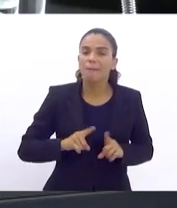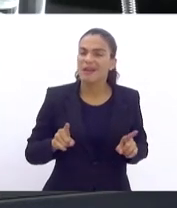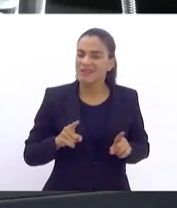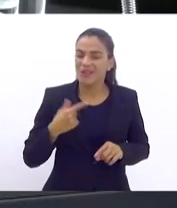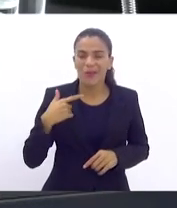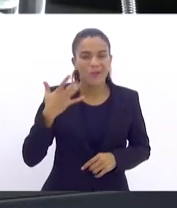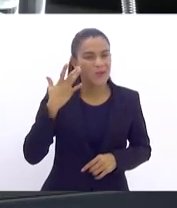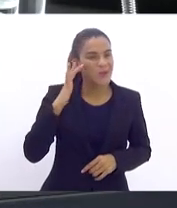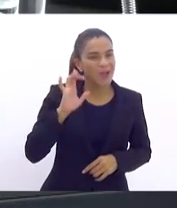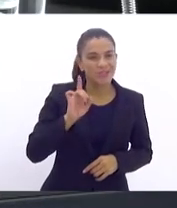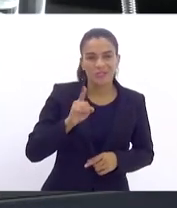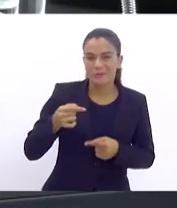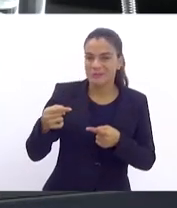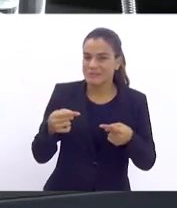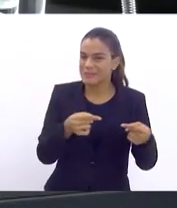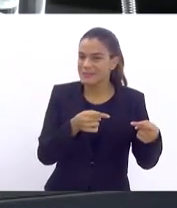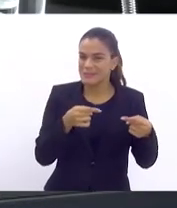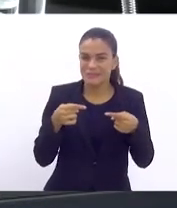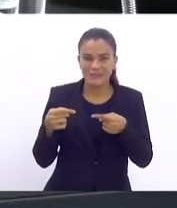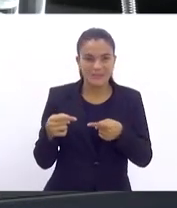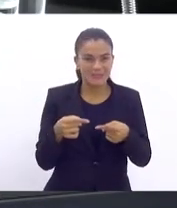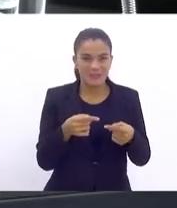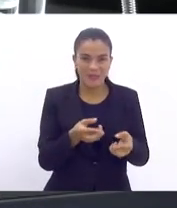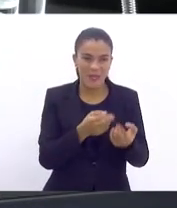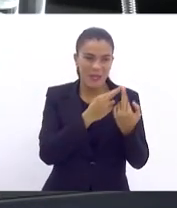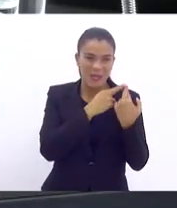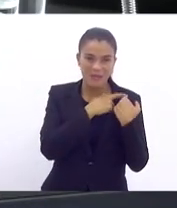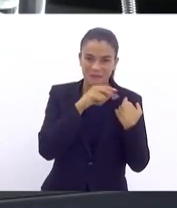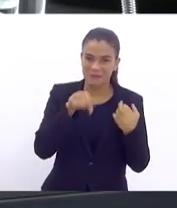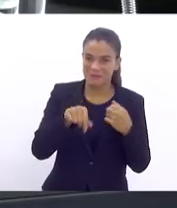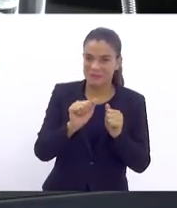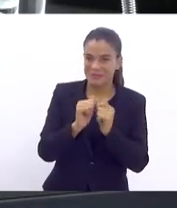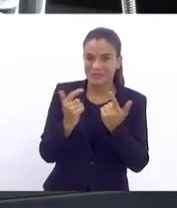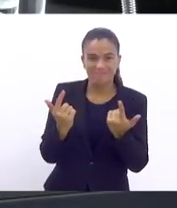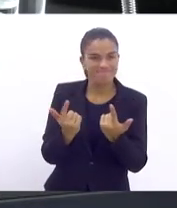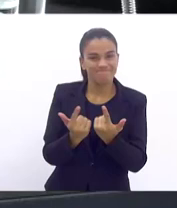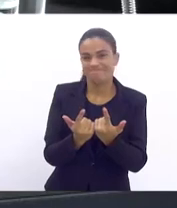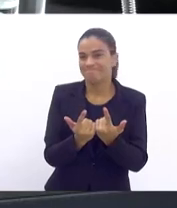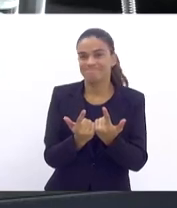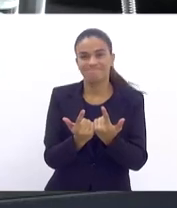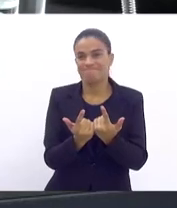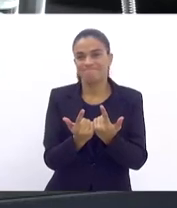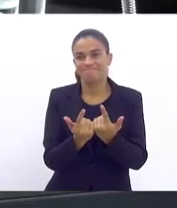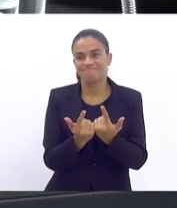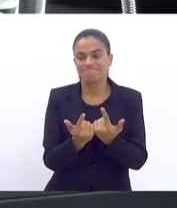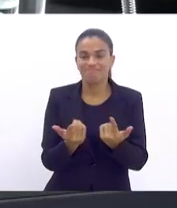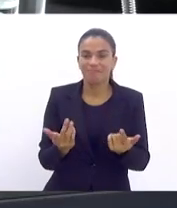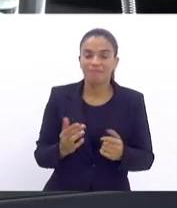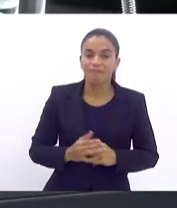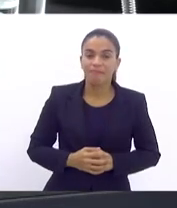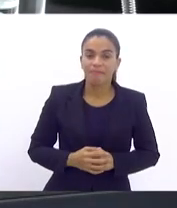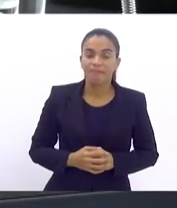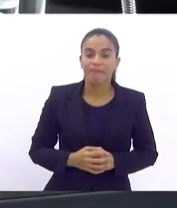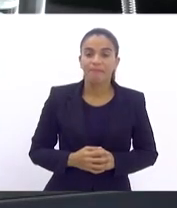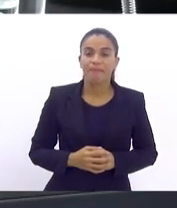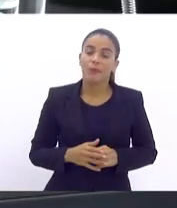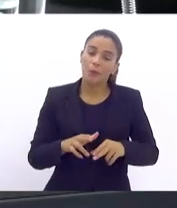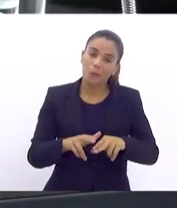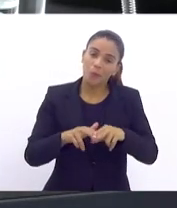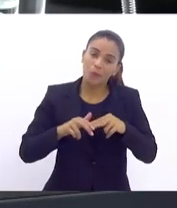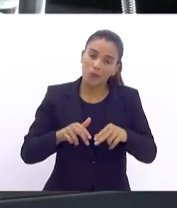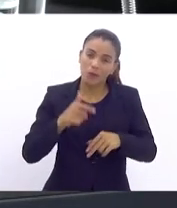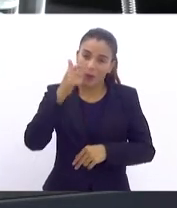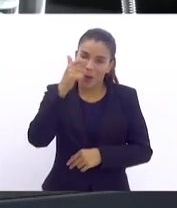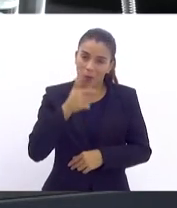essa seja uma discussão de competência que da Assembleia Legislativa enfim É por isso